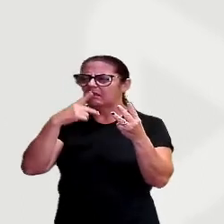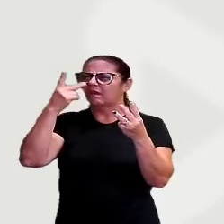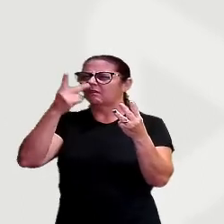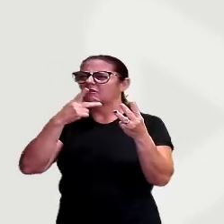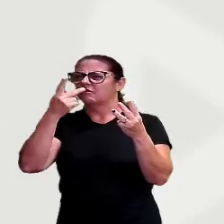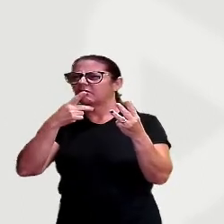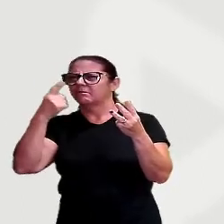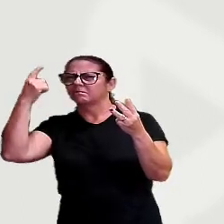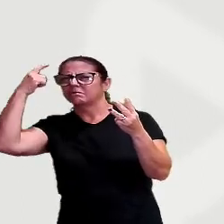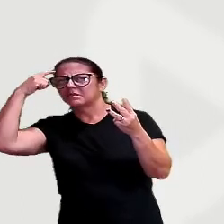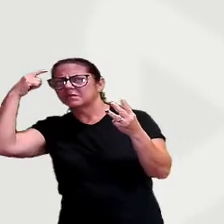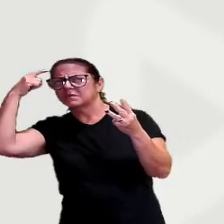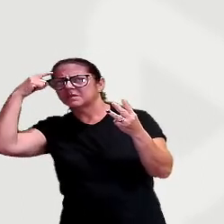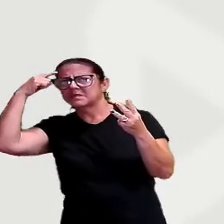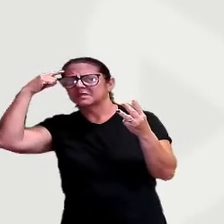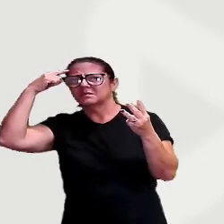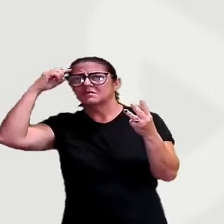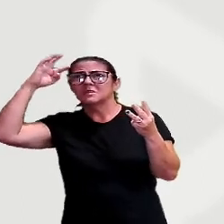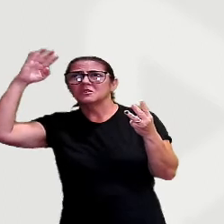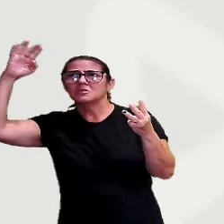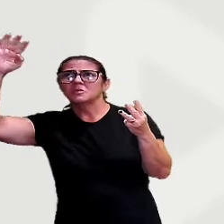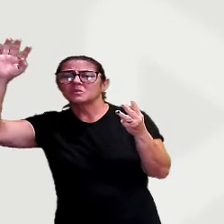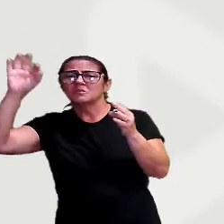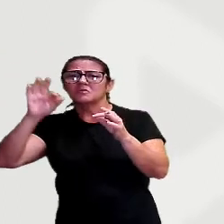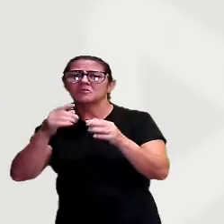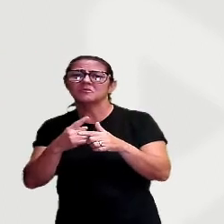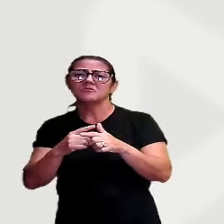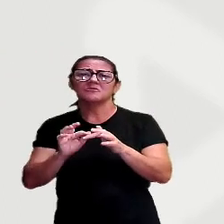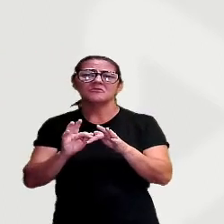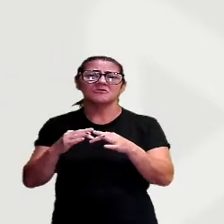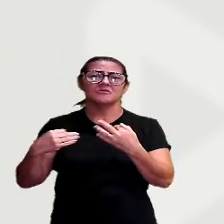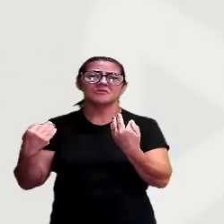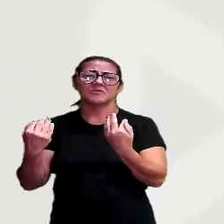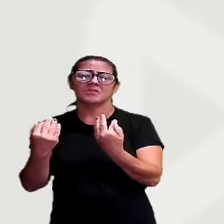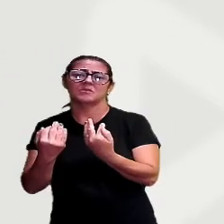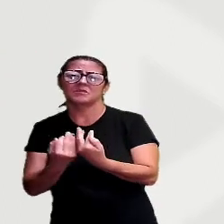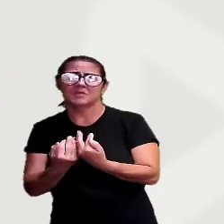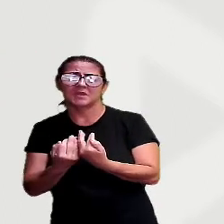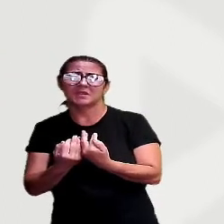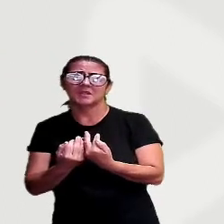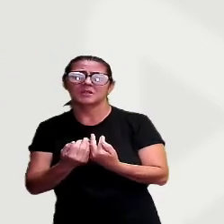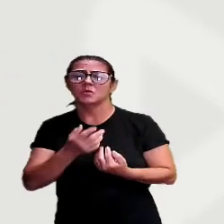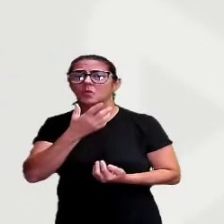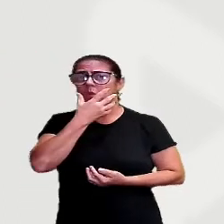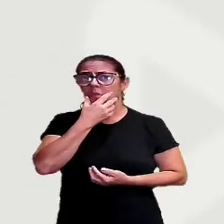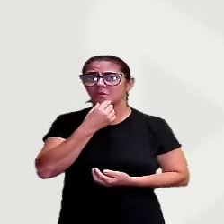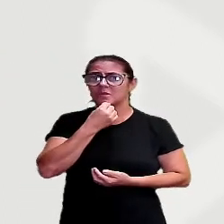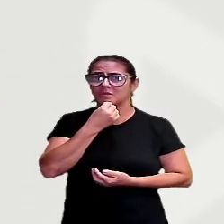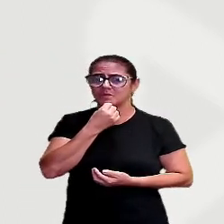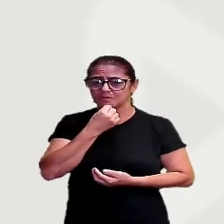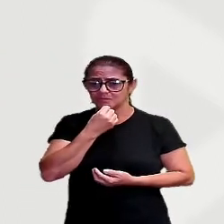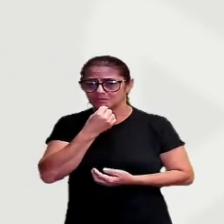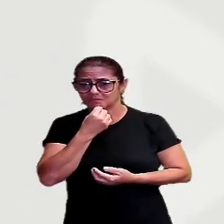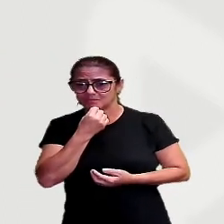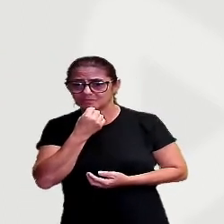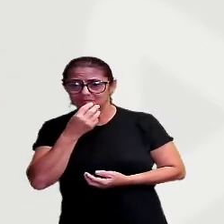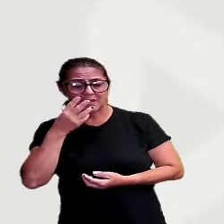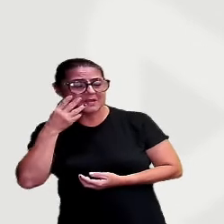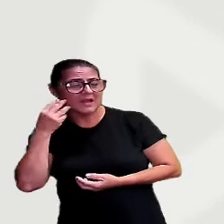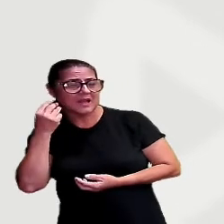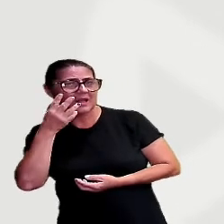do pensamento, que diz, The sound familiar, que quem está falando isso é quem? Exatamente ele, o Garfield. E